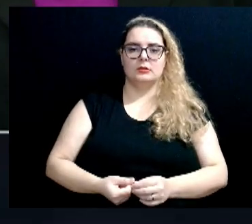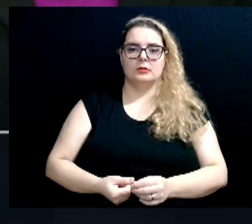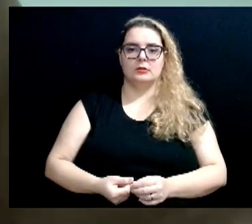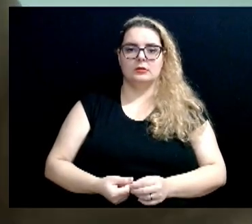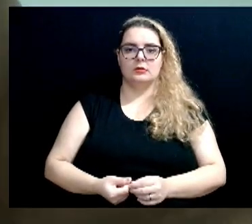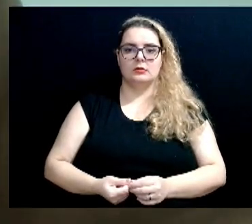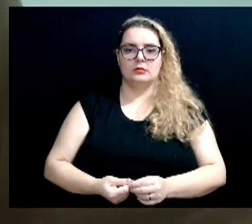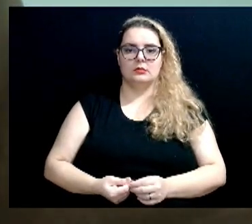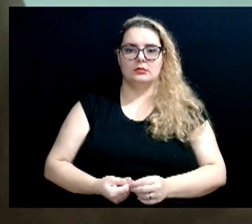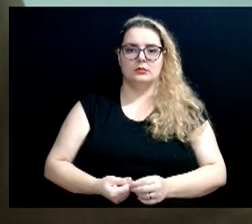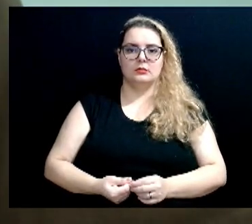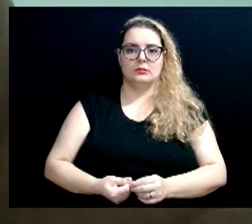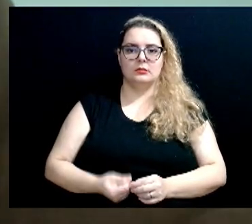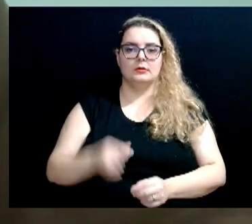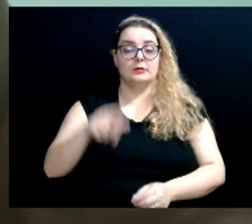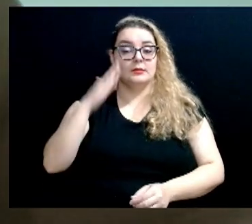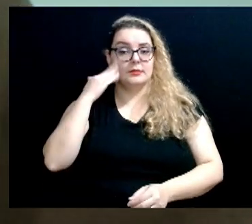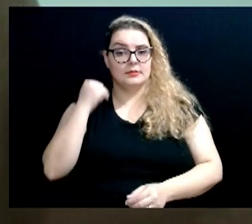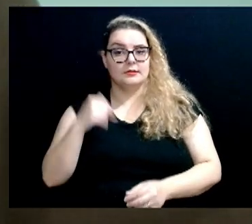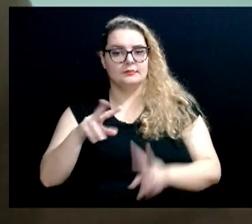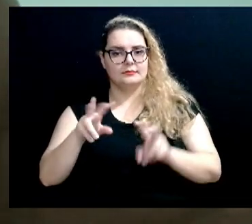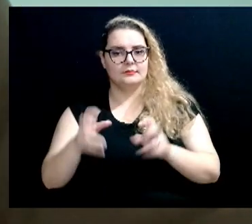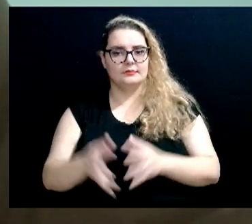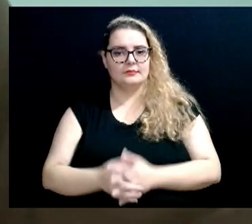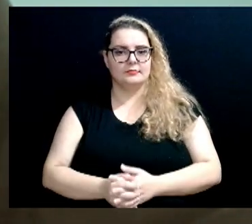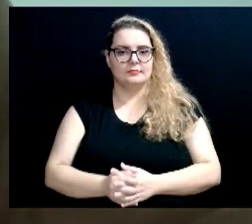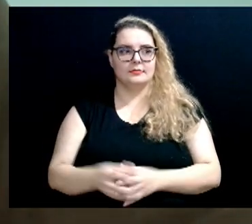Sabe que esse é um assunto muito, muito atual.